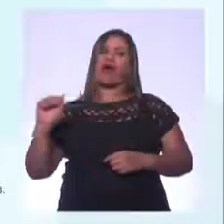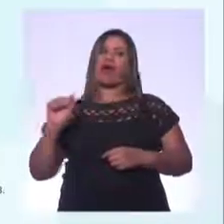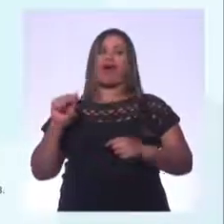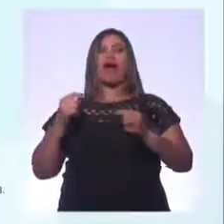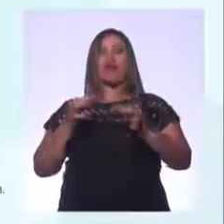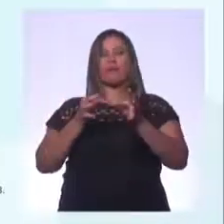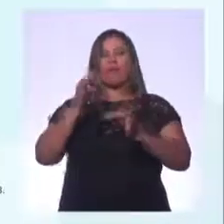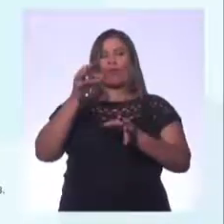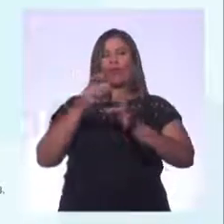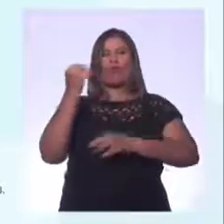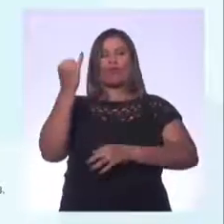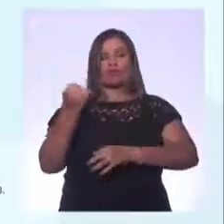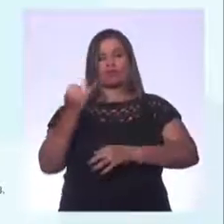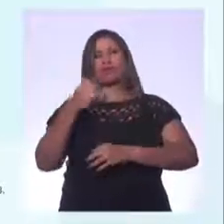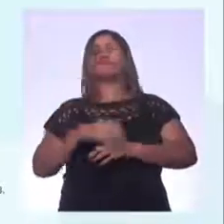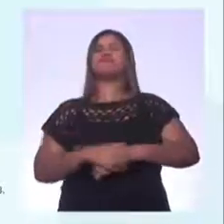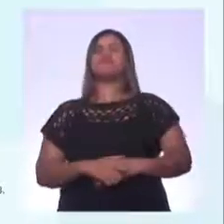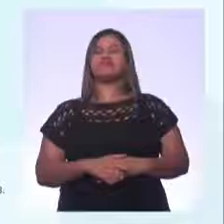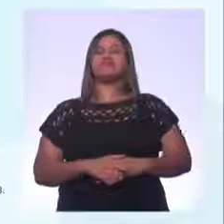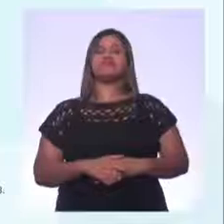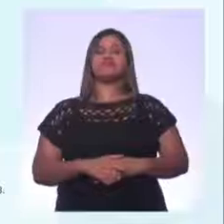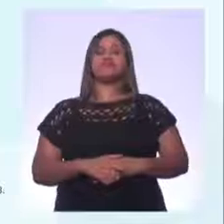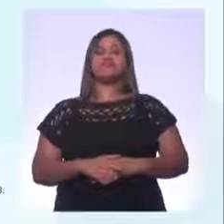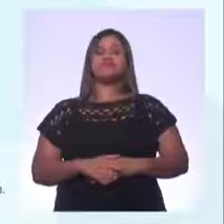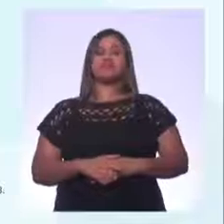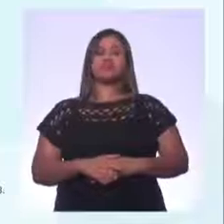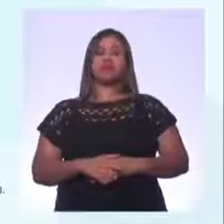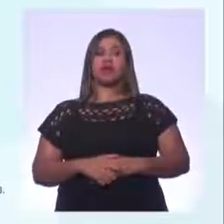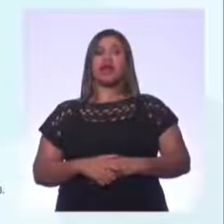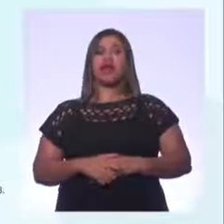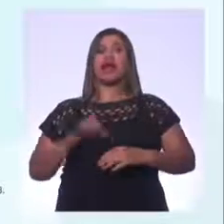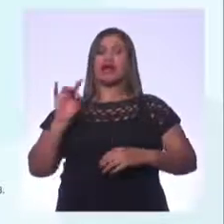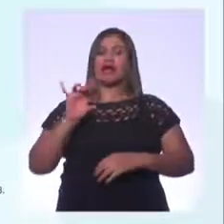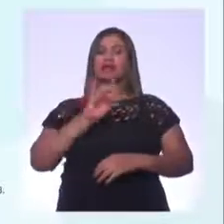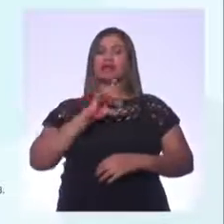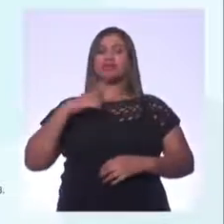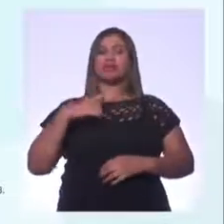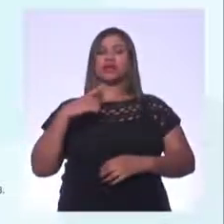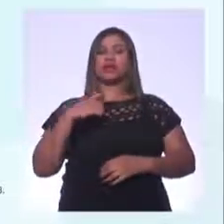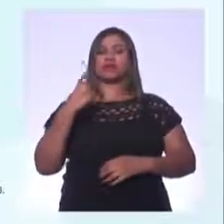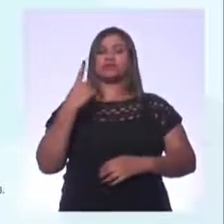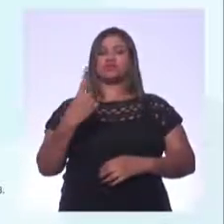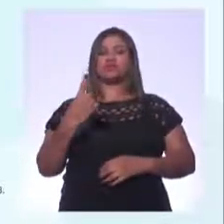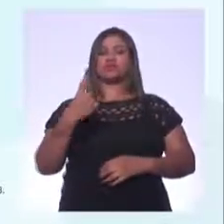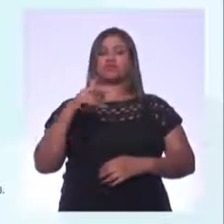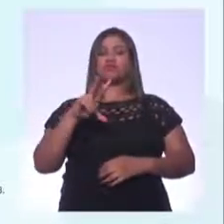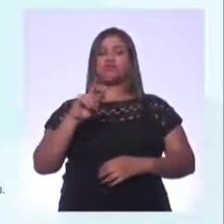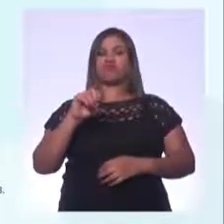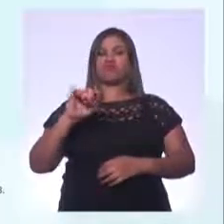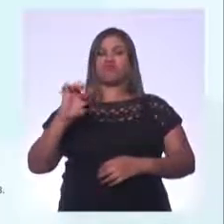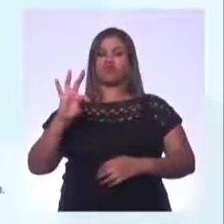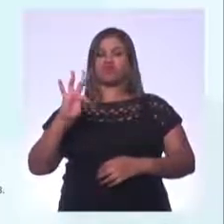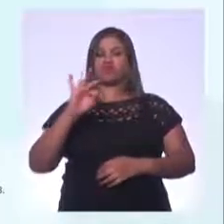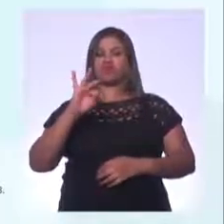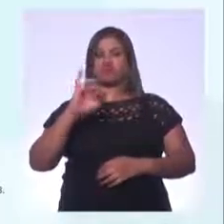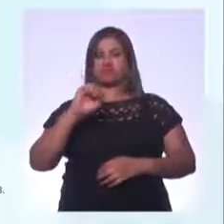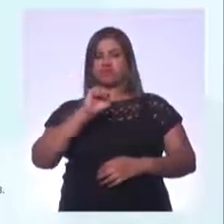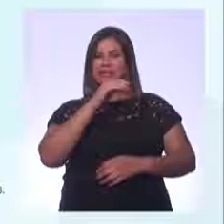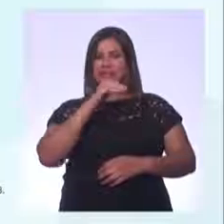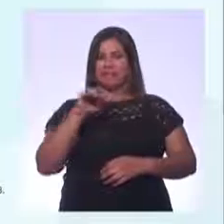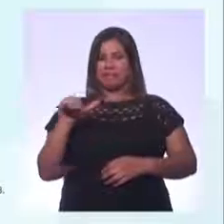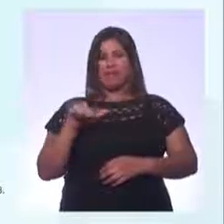menorzinha. Essas pilhas têm 1,5 V cada uma. Nós temos aí também os fios que